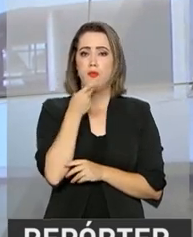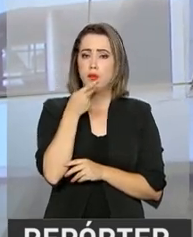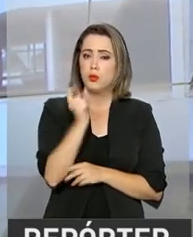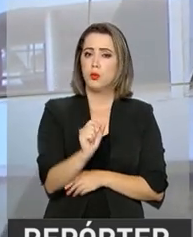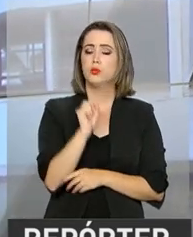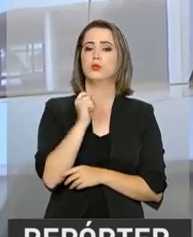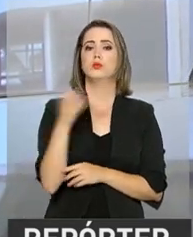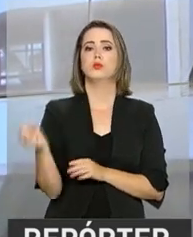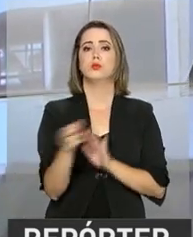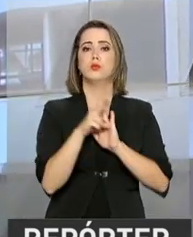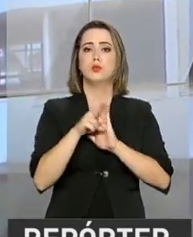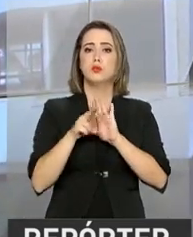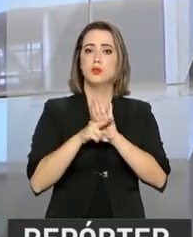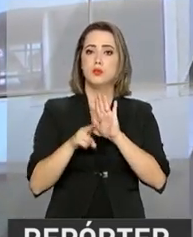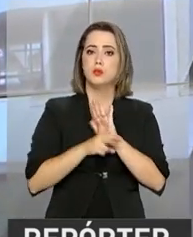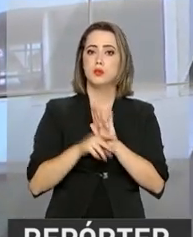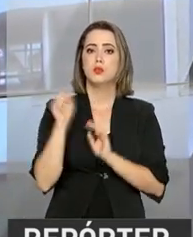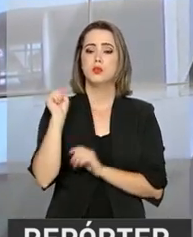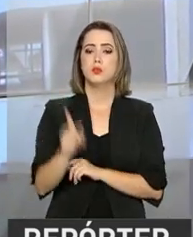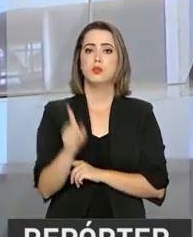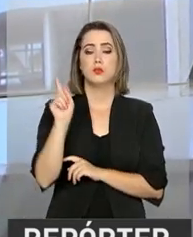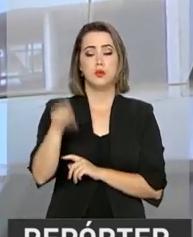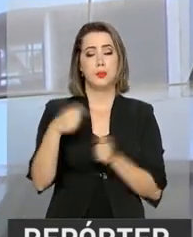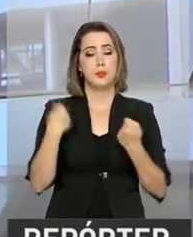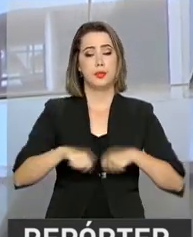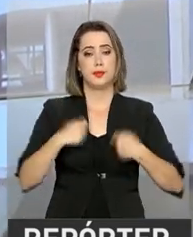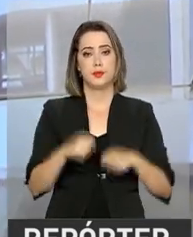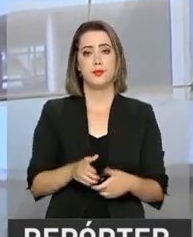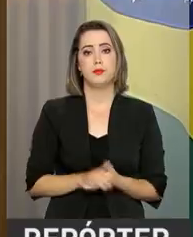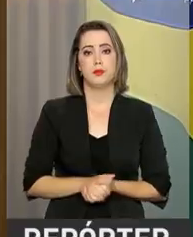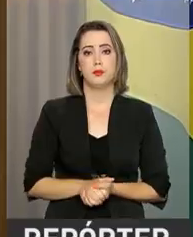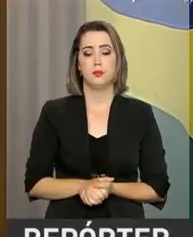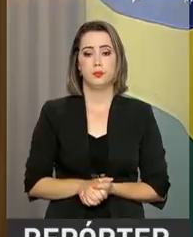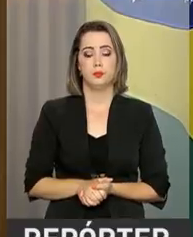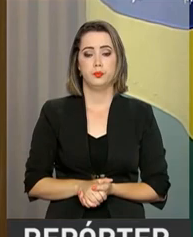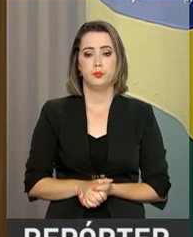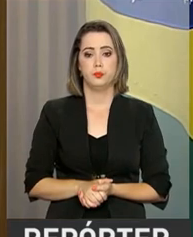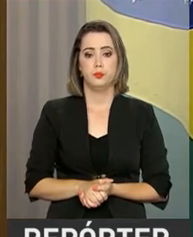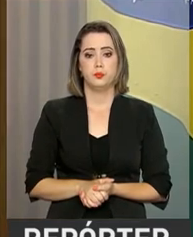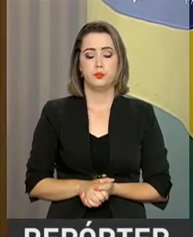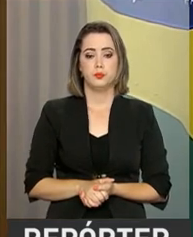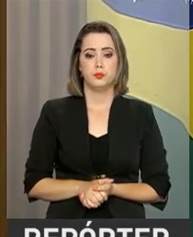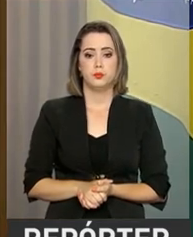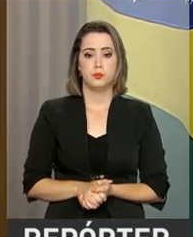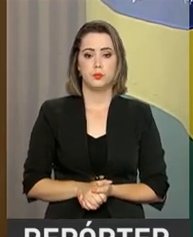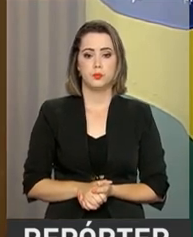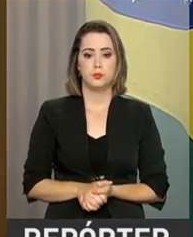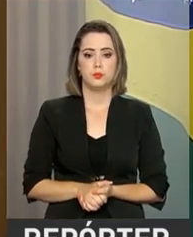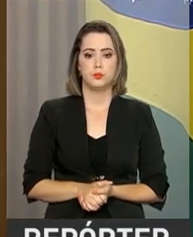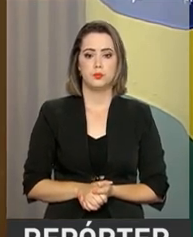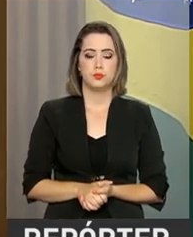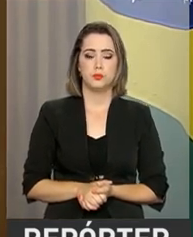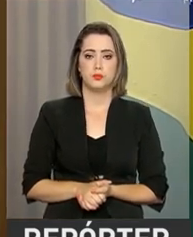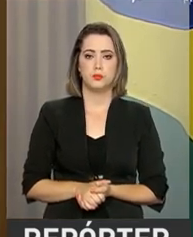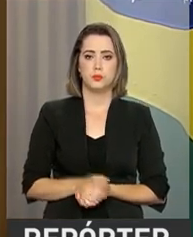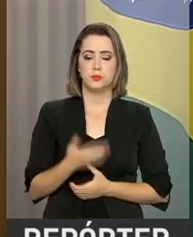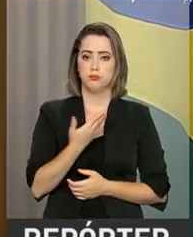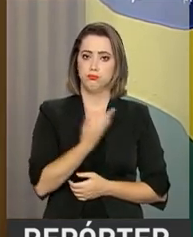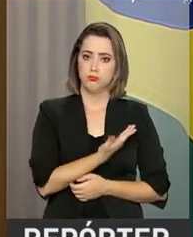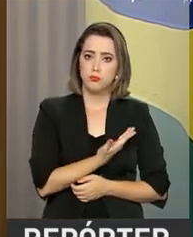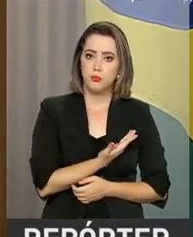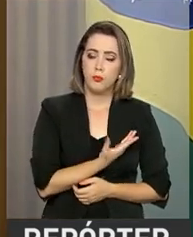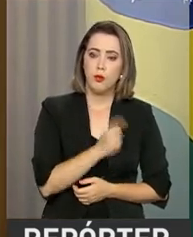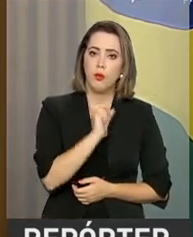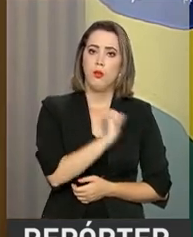reafirmou a a reforma da Previdência como necessária sem embargo de termos feito